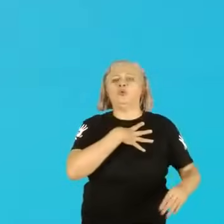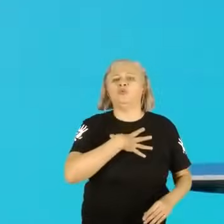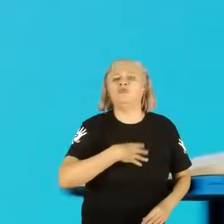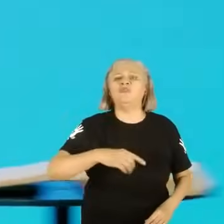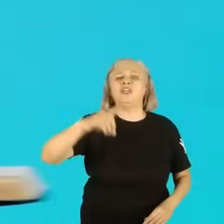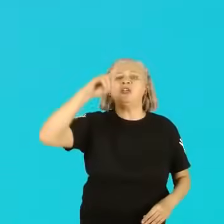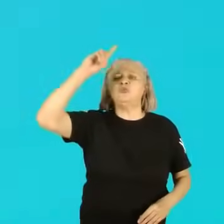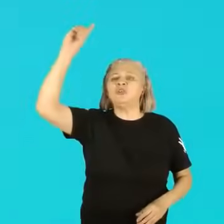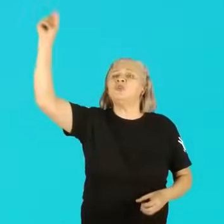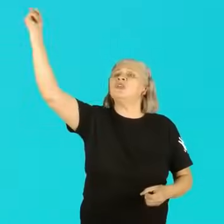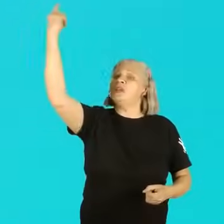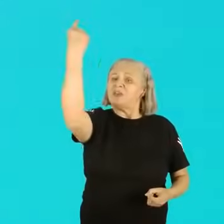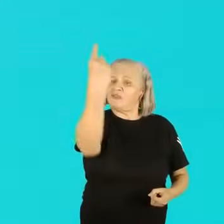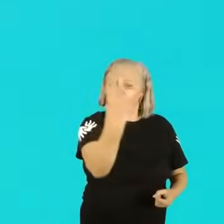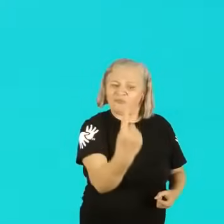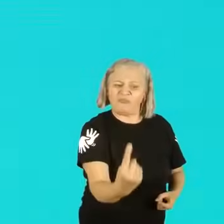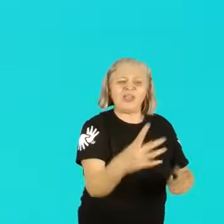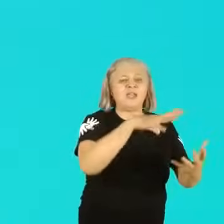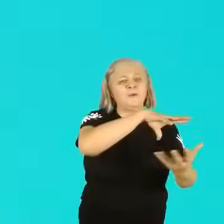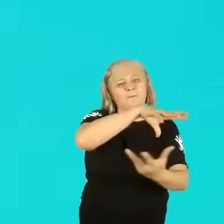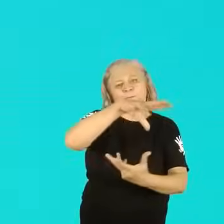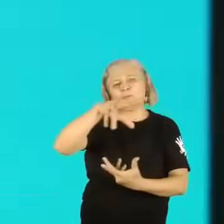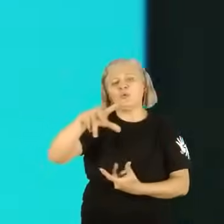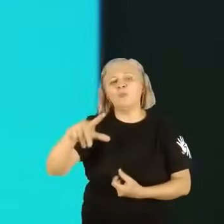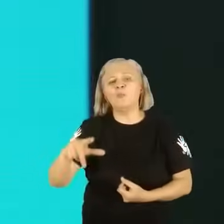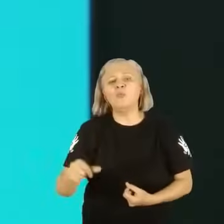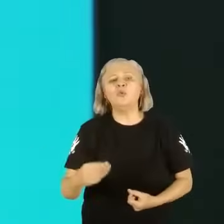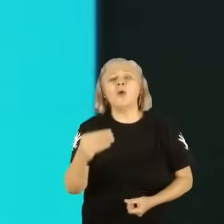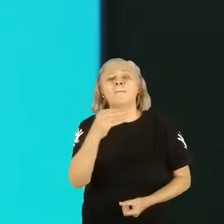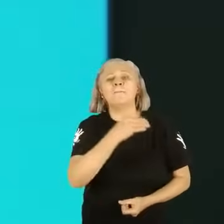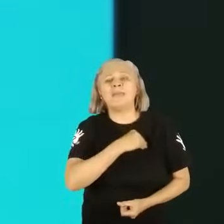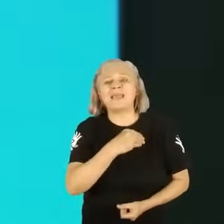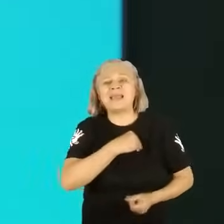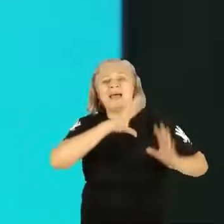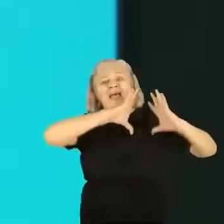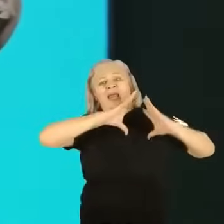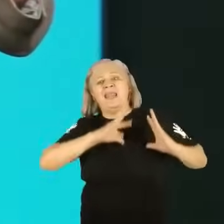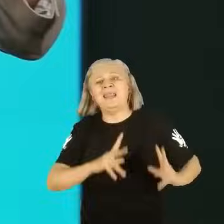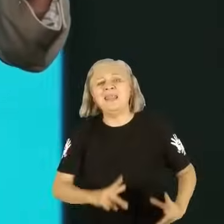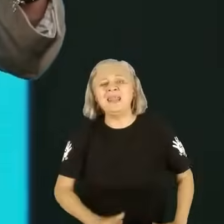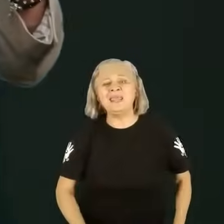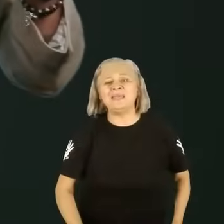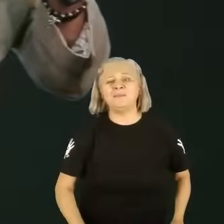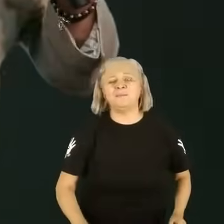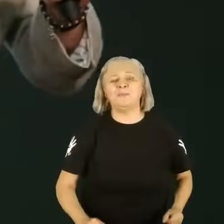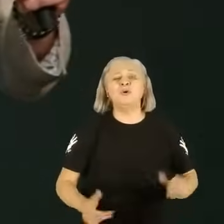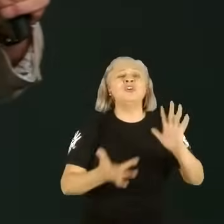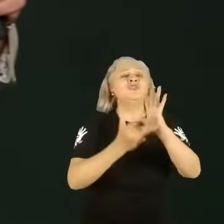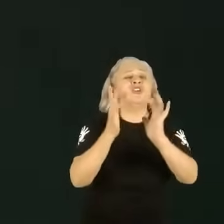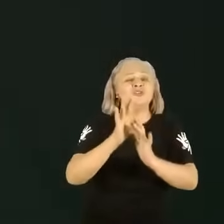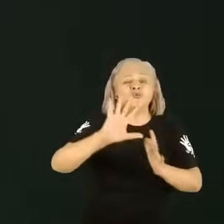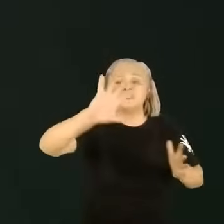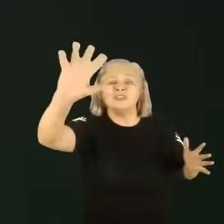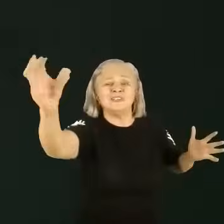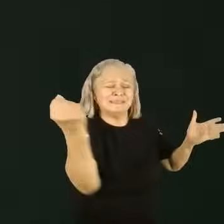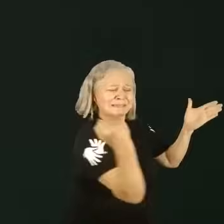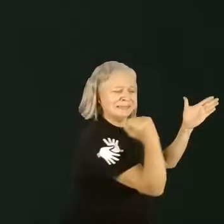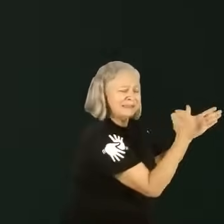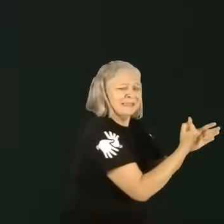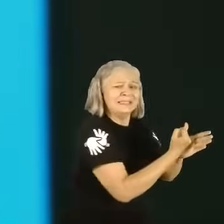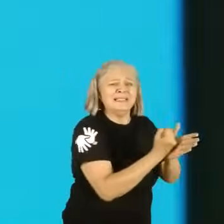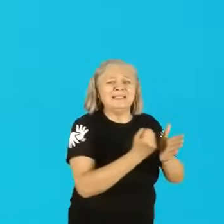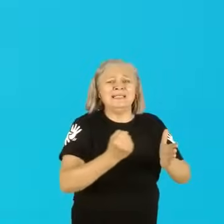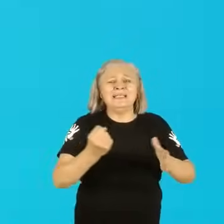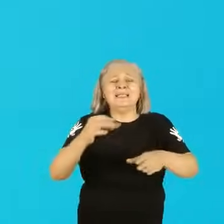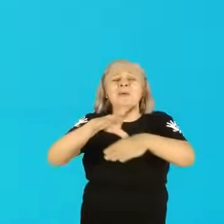veio ao mundo para pagar pelo preço dos seus pecados, para levar sobre si cada uma das suas enfermidades, e